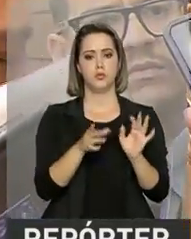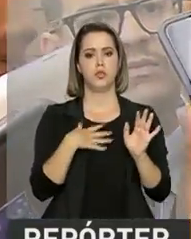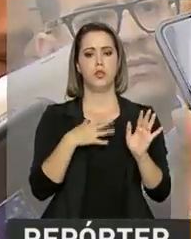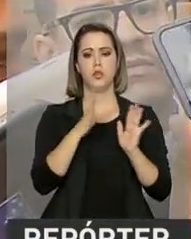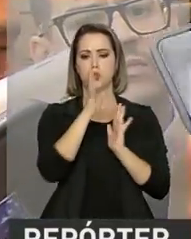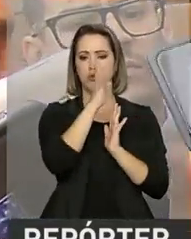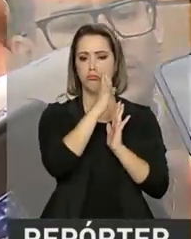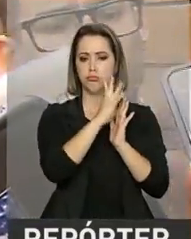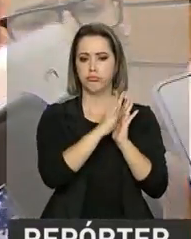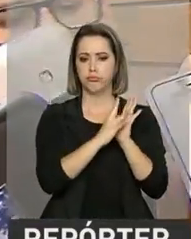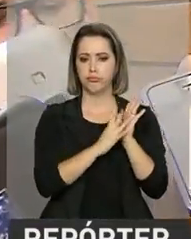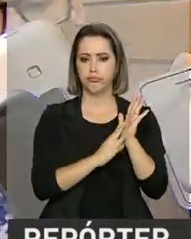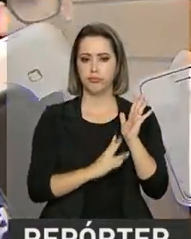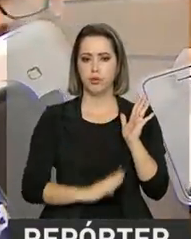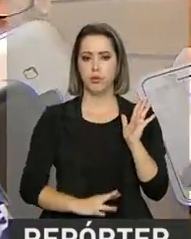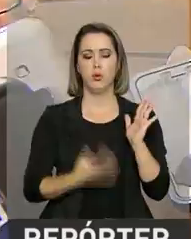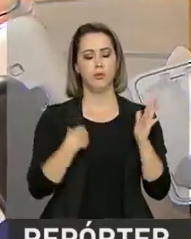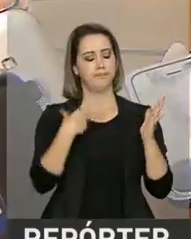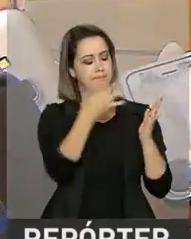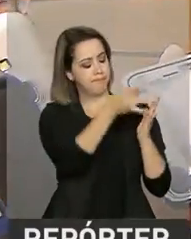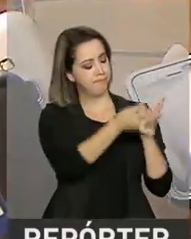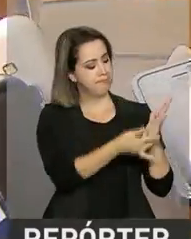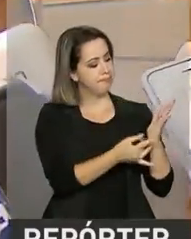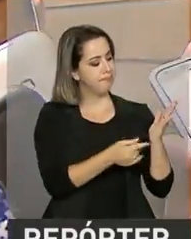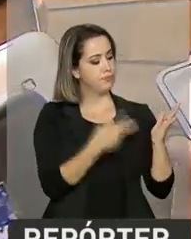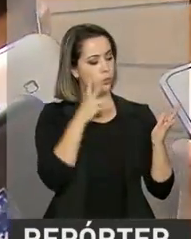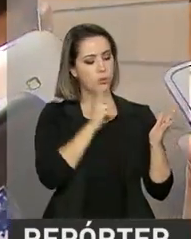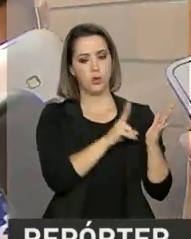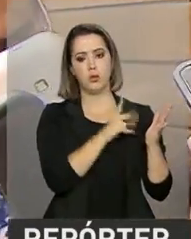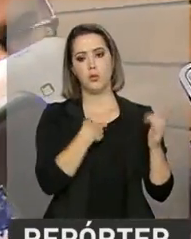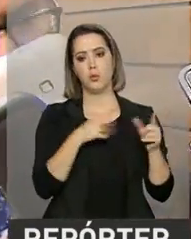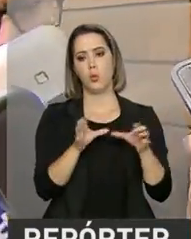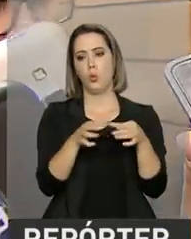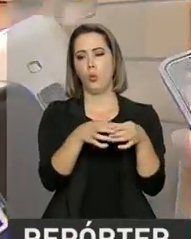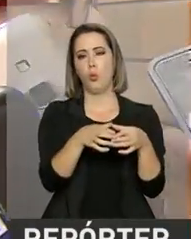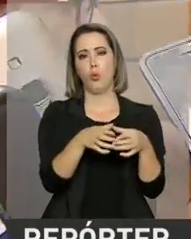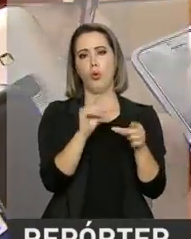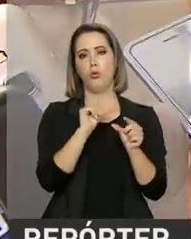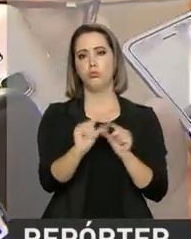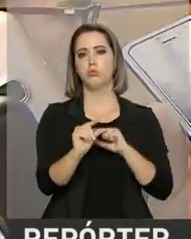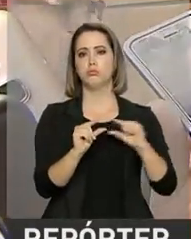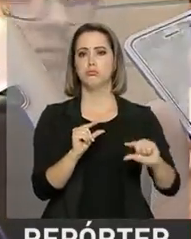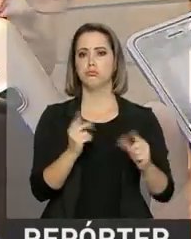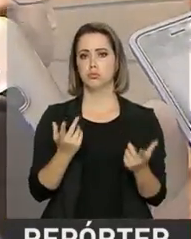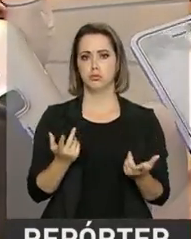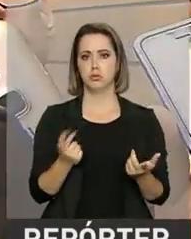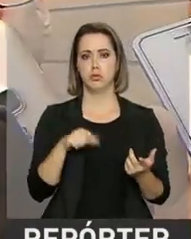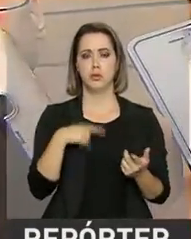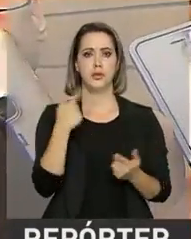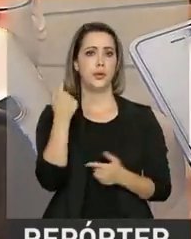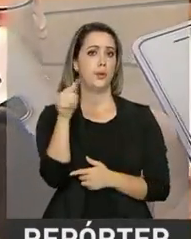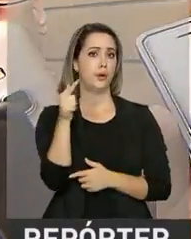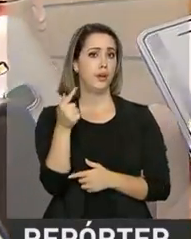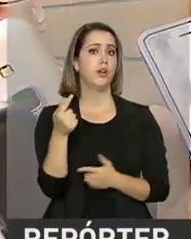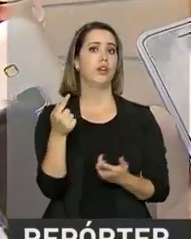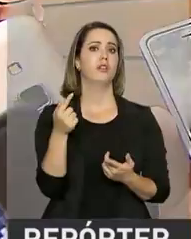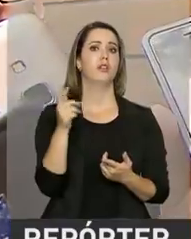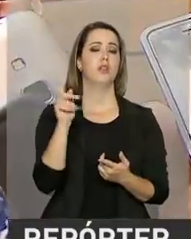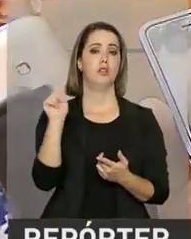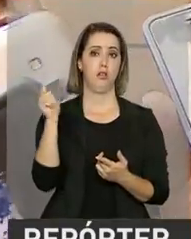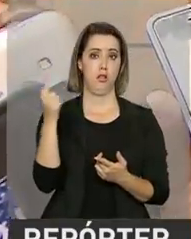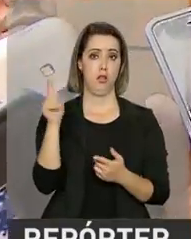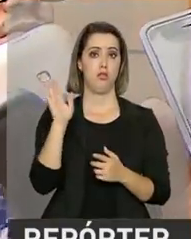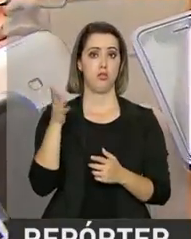que nós estamos avaliando, mas ainda não tem um grupo menor. Mas eu diria assim, por exemplo, Goiânia está